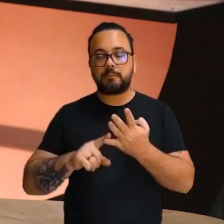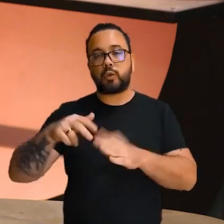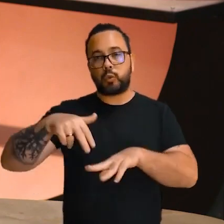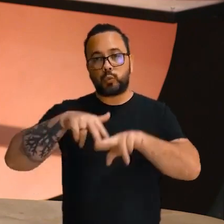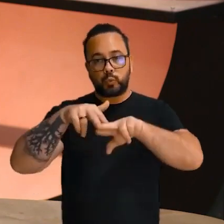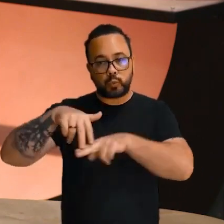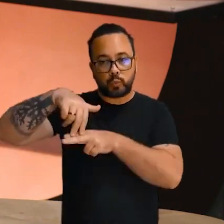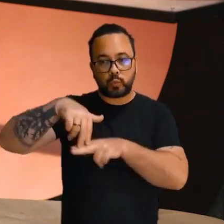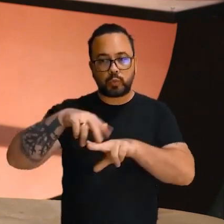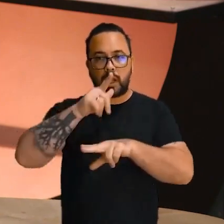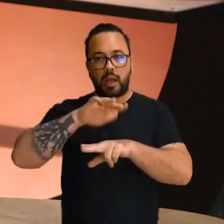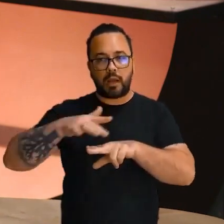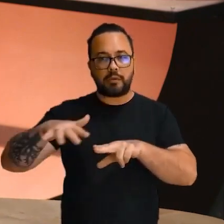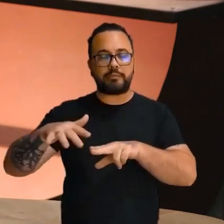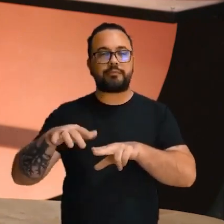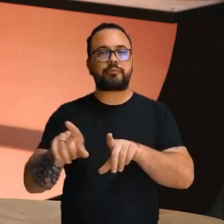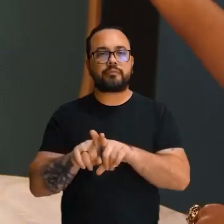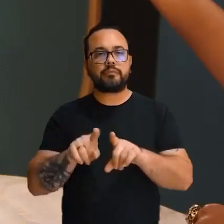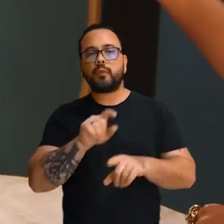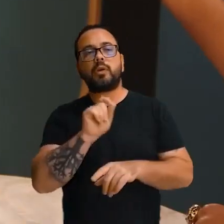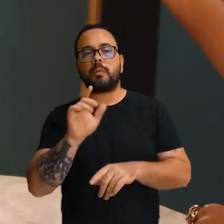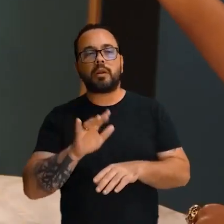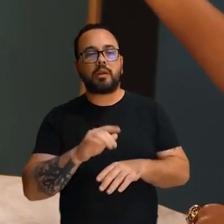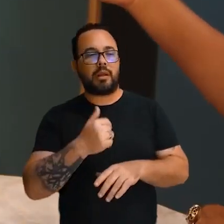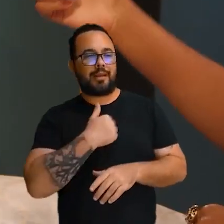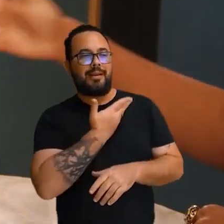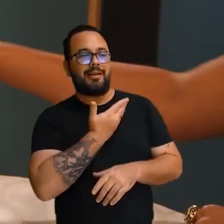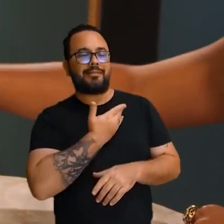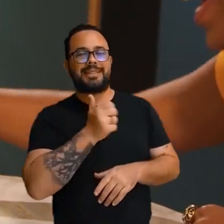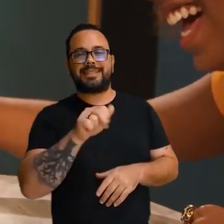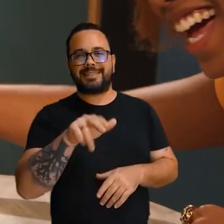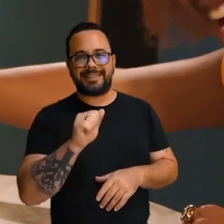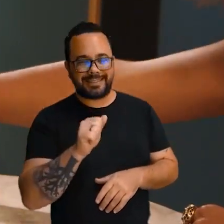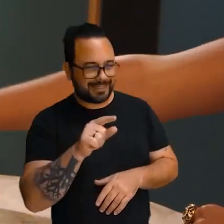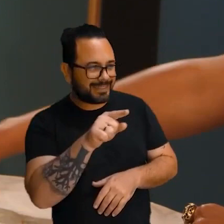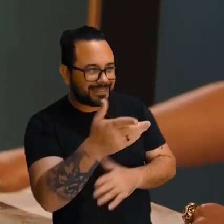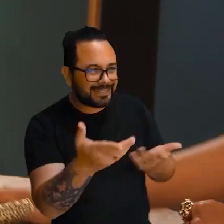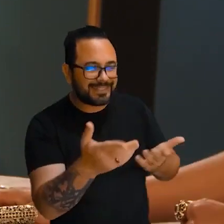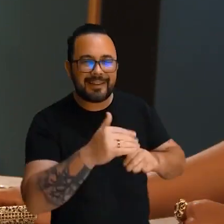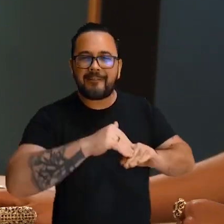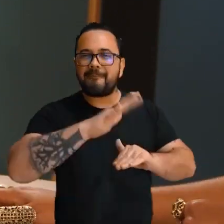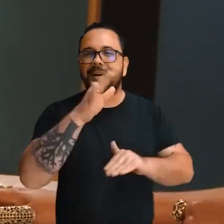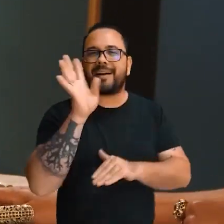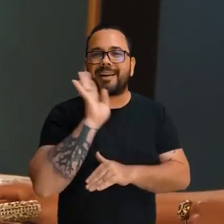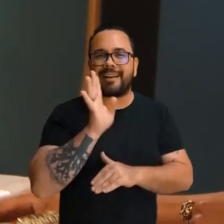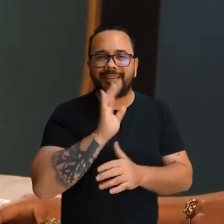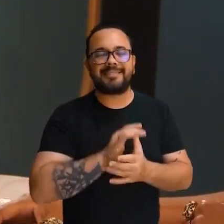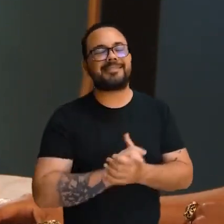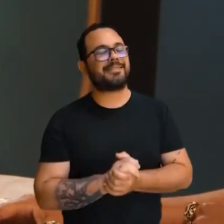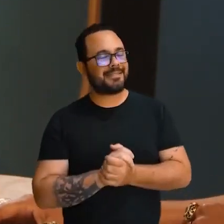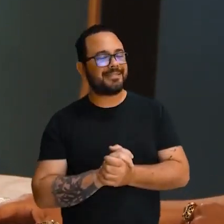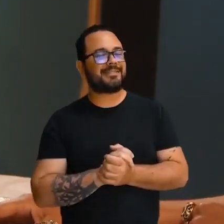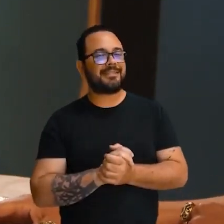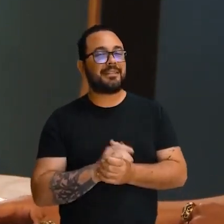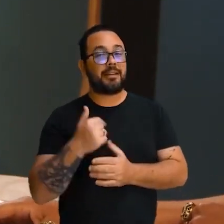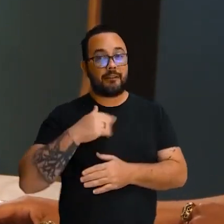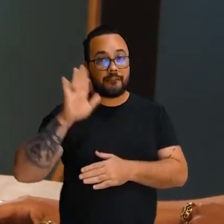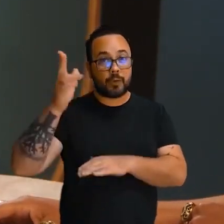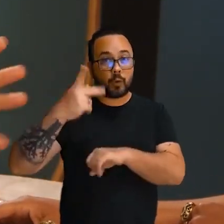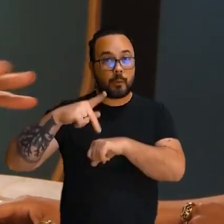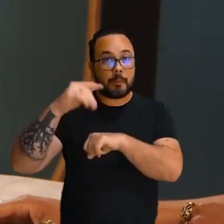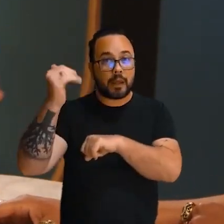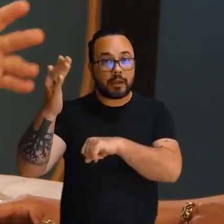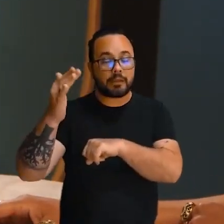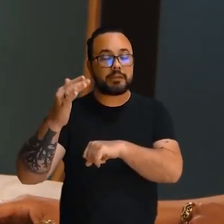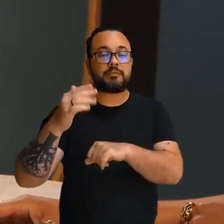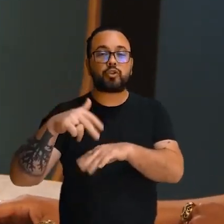surfa. Não, tem mais coisa. E sou amigo da Ana Karina Sebastião, que é a parte mais legal. Fui pra Indonésia pra surfar,